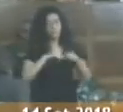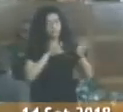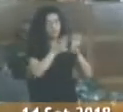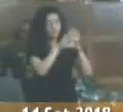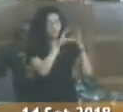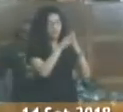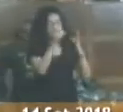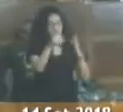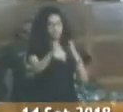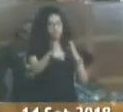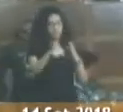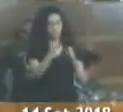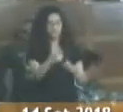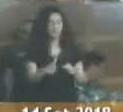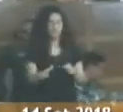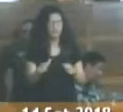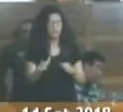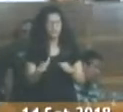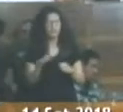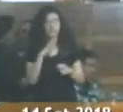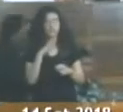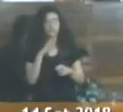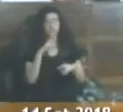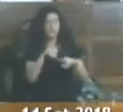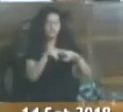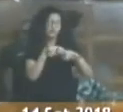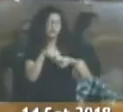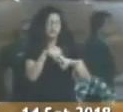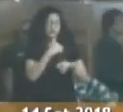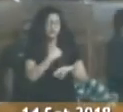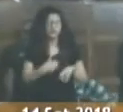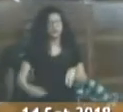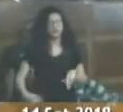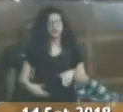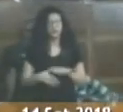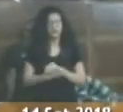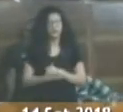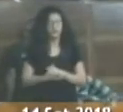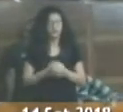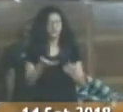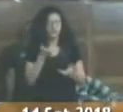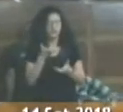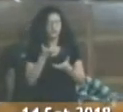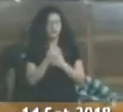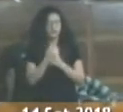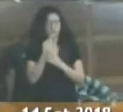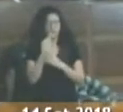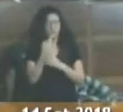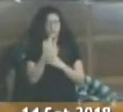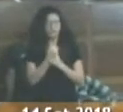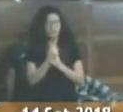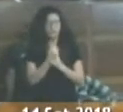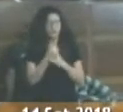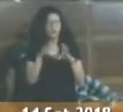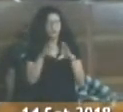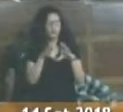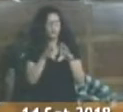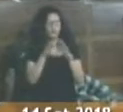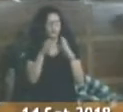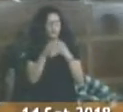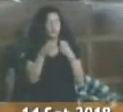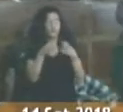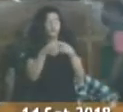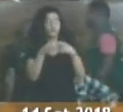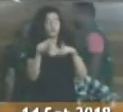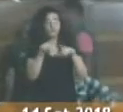continente que não têm visibilidade pelo poder público, né? Então, eu queria deixar registrado aqui que essa comissão, esse grupo de trabalho